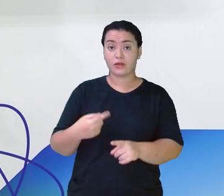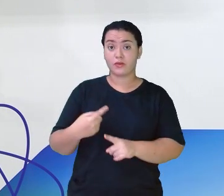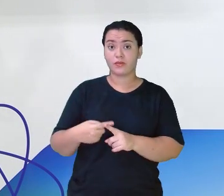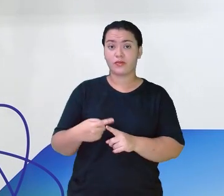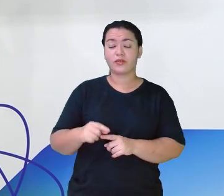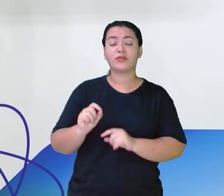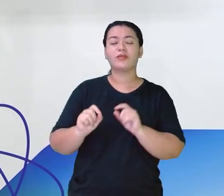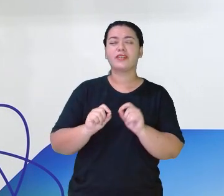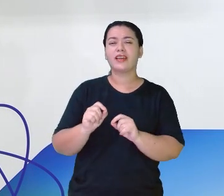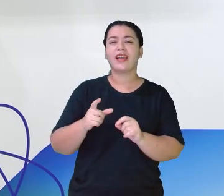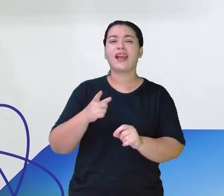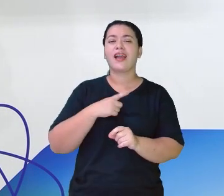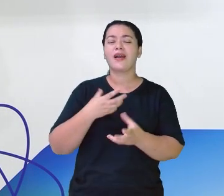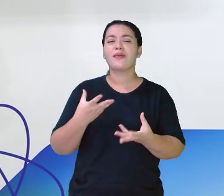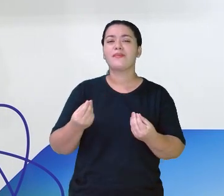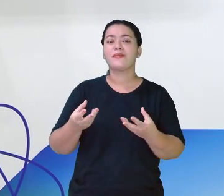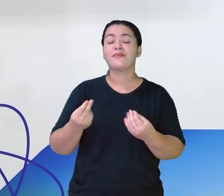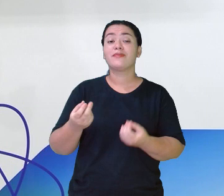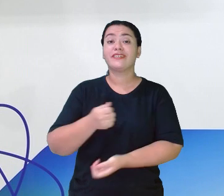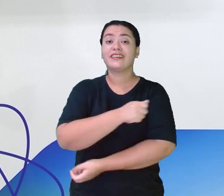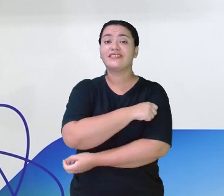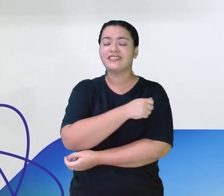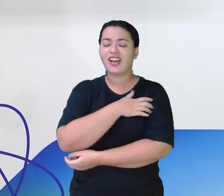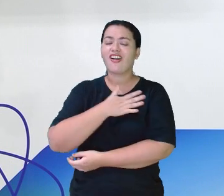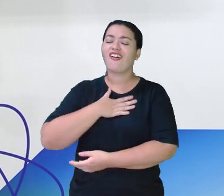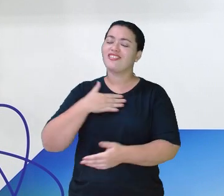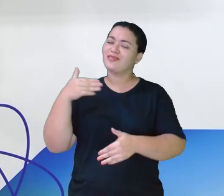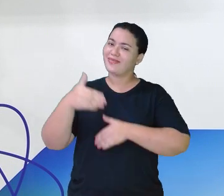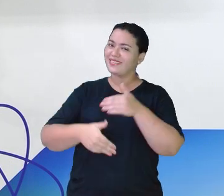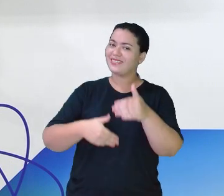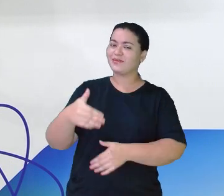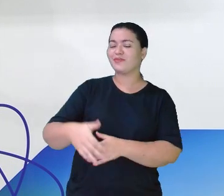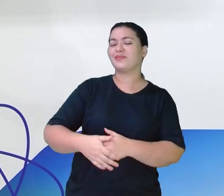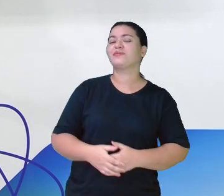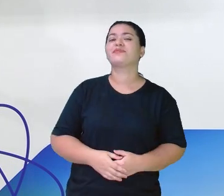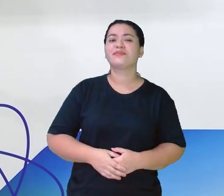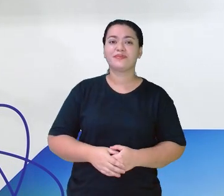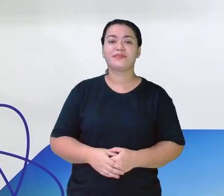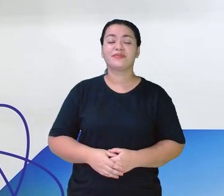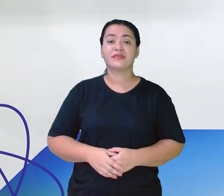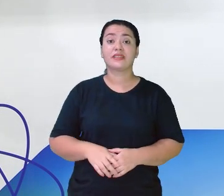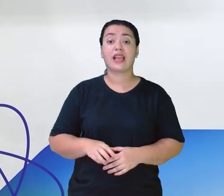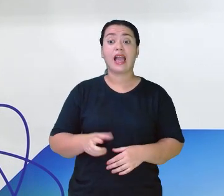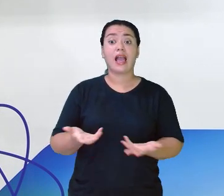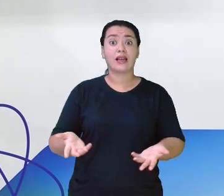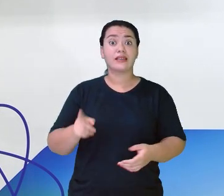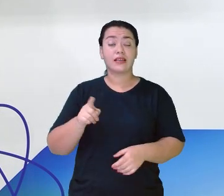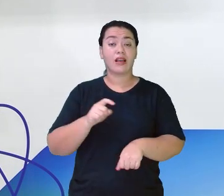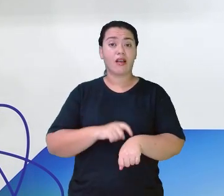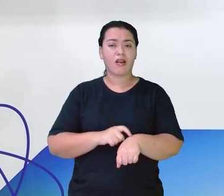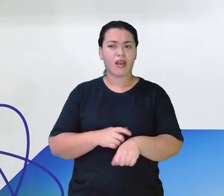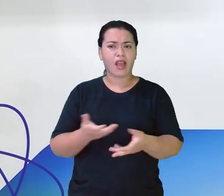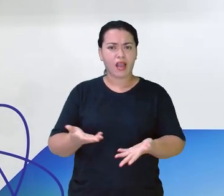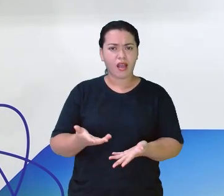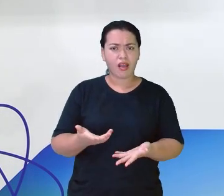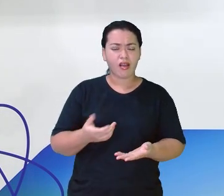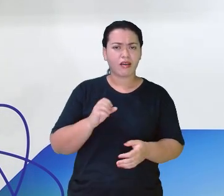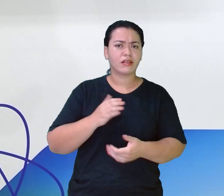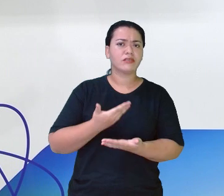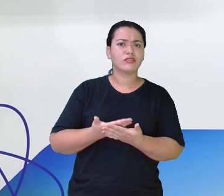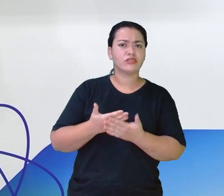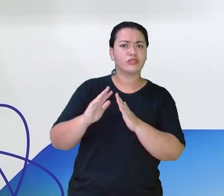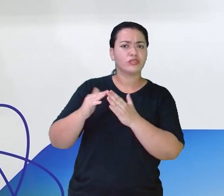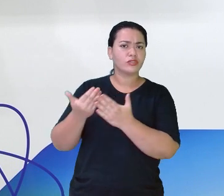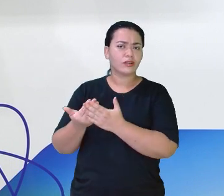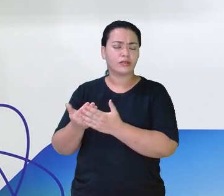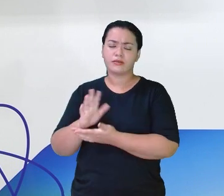tem assim, um monte de alunos que gostam de participar. E se está em aula nesse horário, não se preocupa também não.